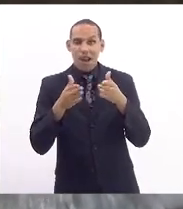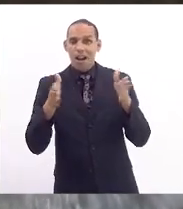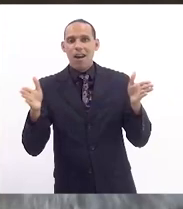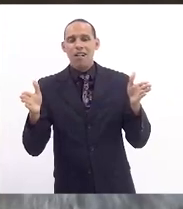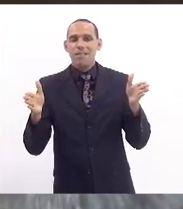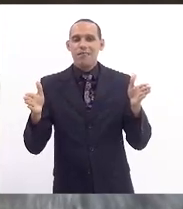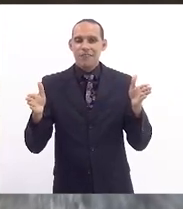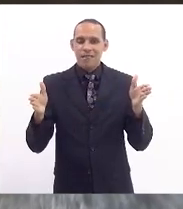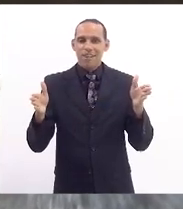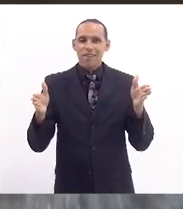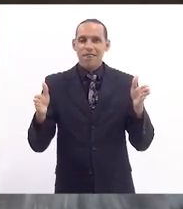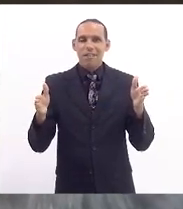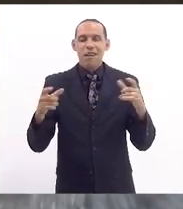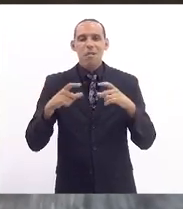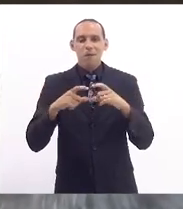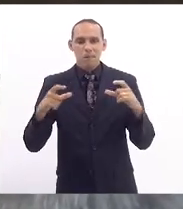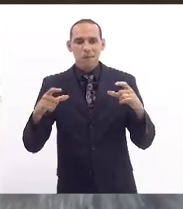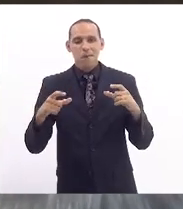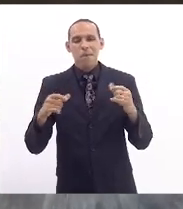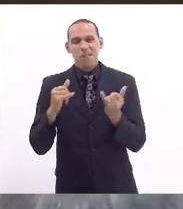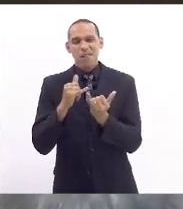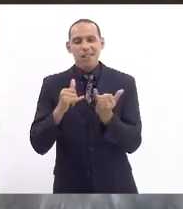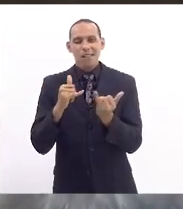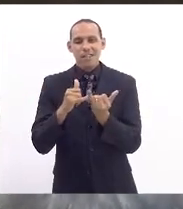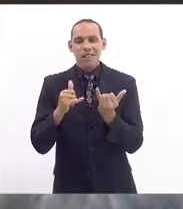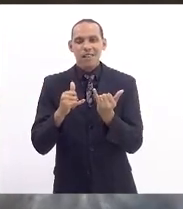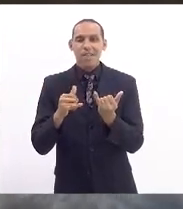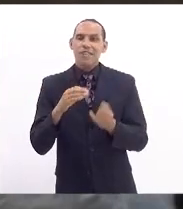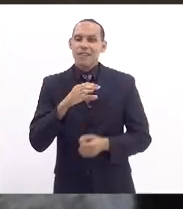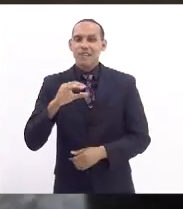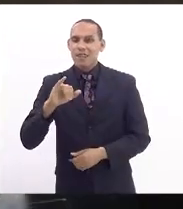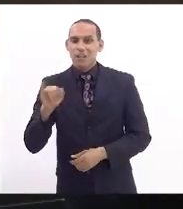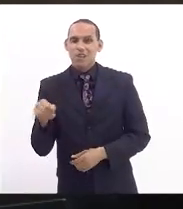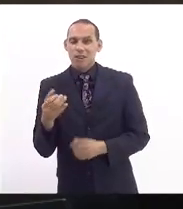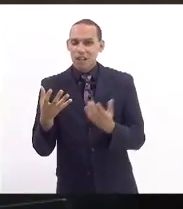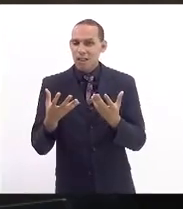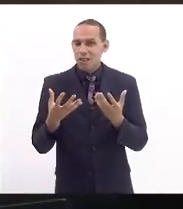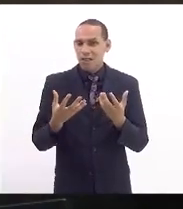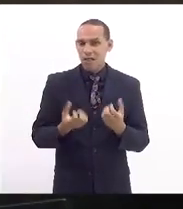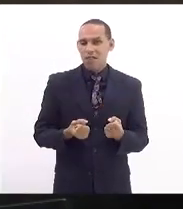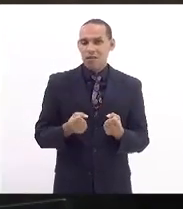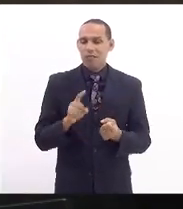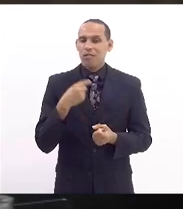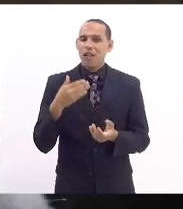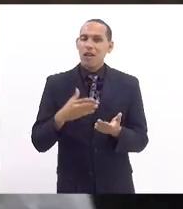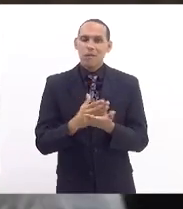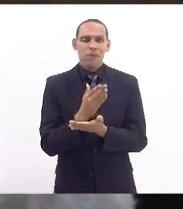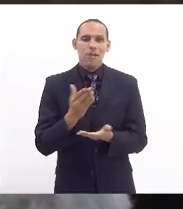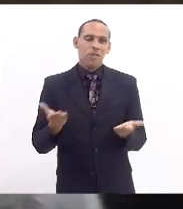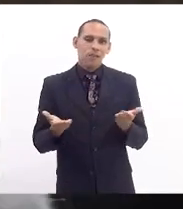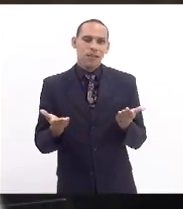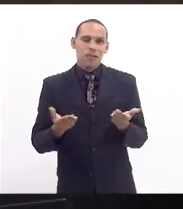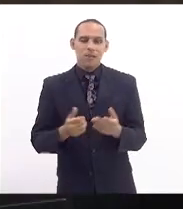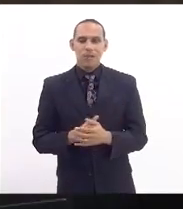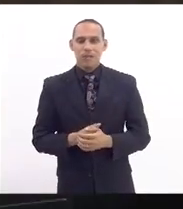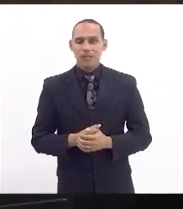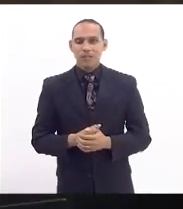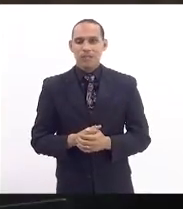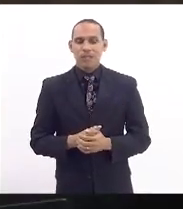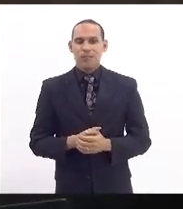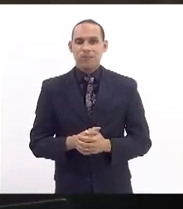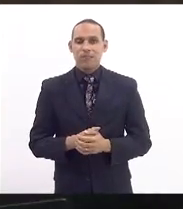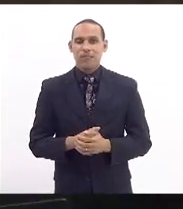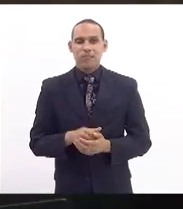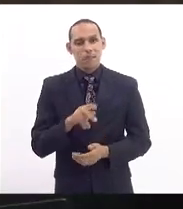a meia-entrada ele absorve na ccjr aprova no dia de hoje